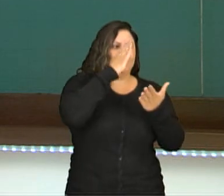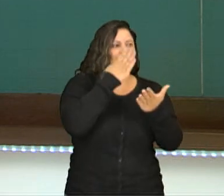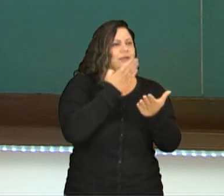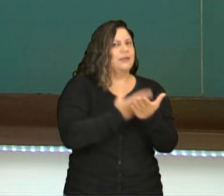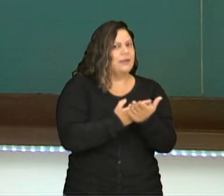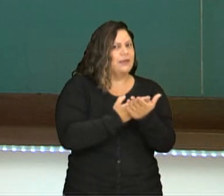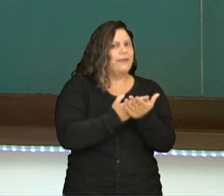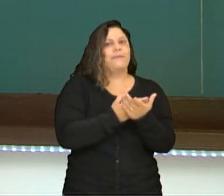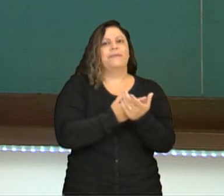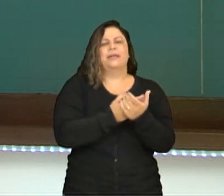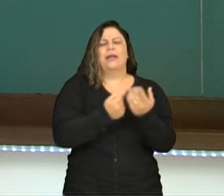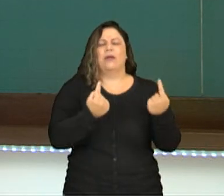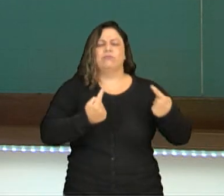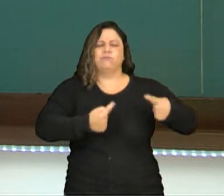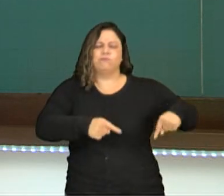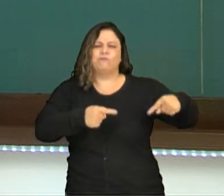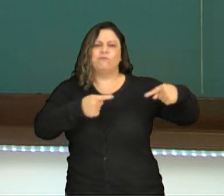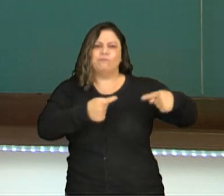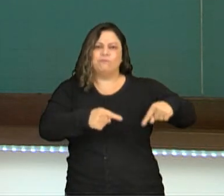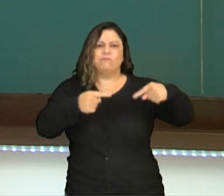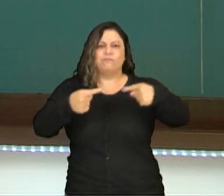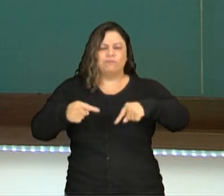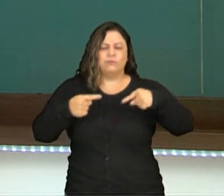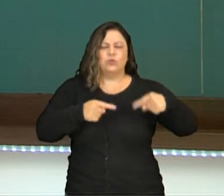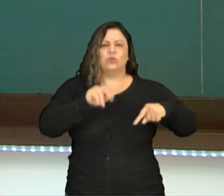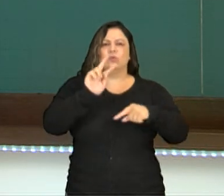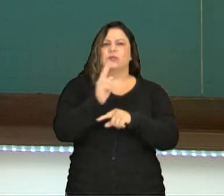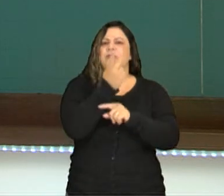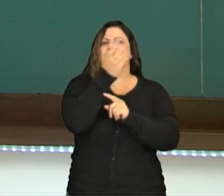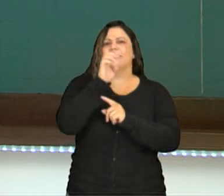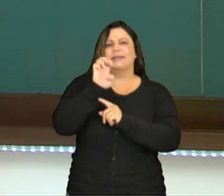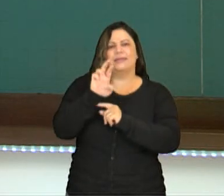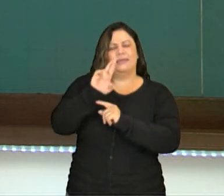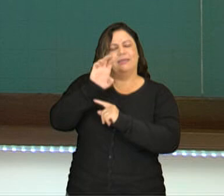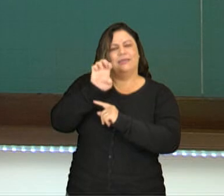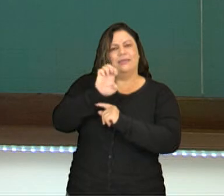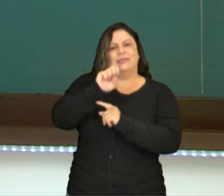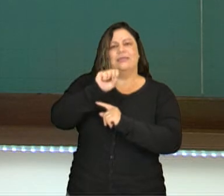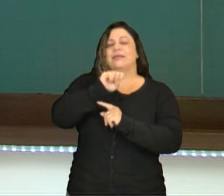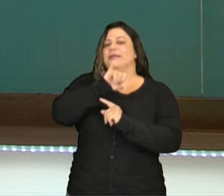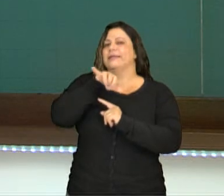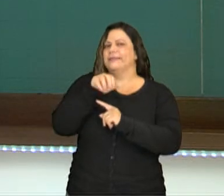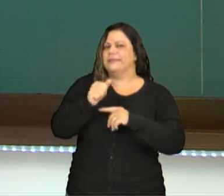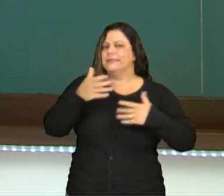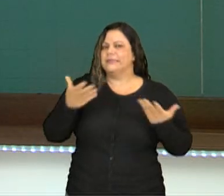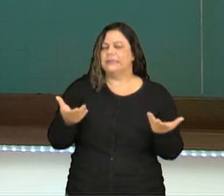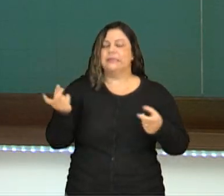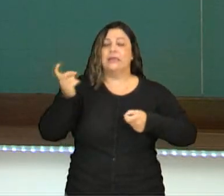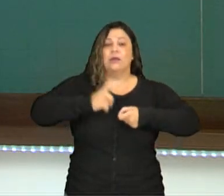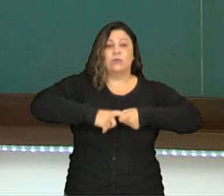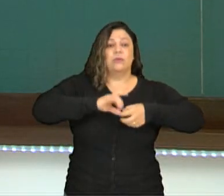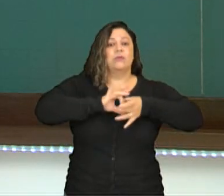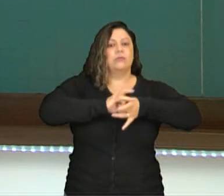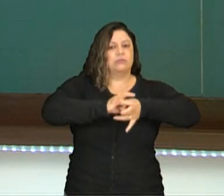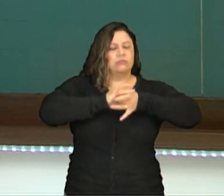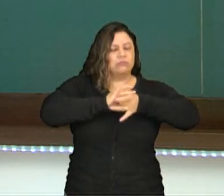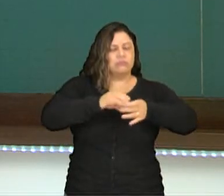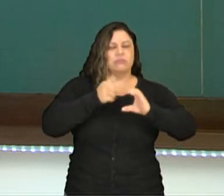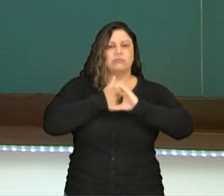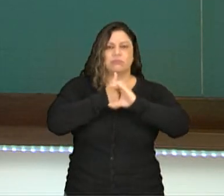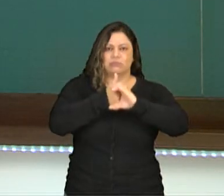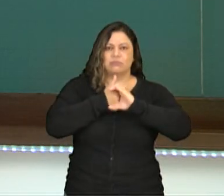desfazer heresias. Então perceba essa vinculação entre a religiosidade cristã, o combate às heresias e